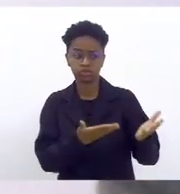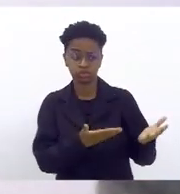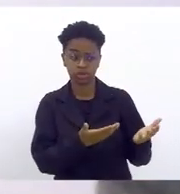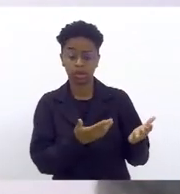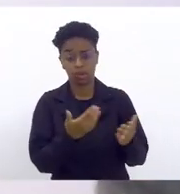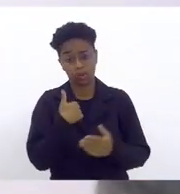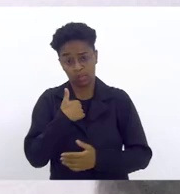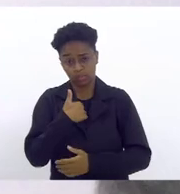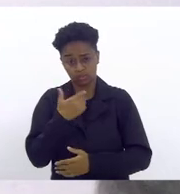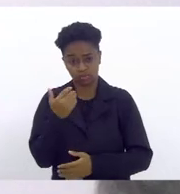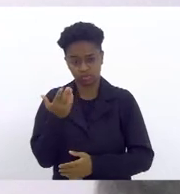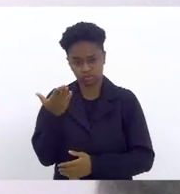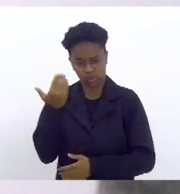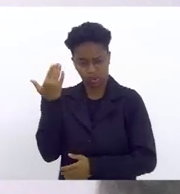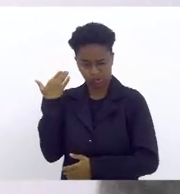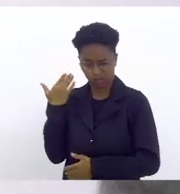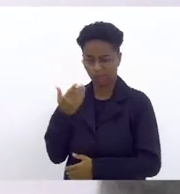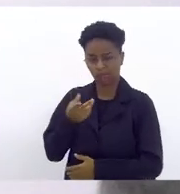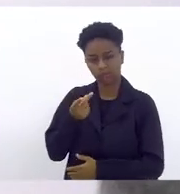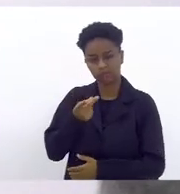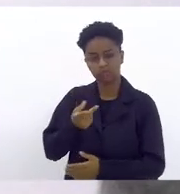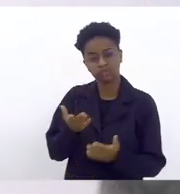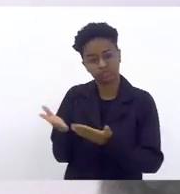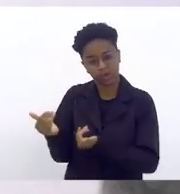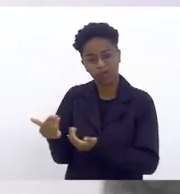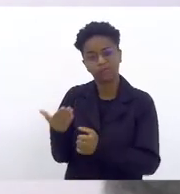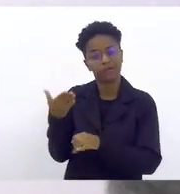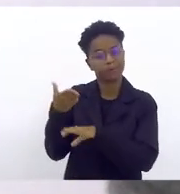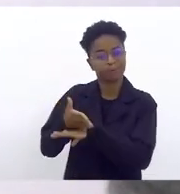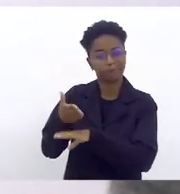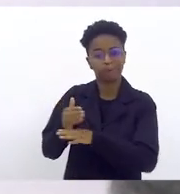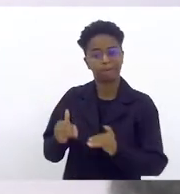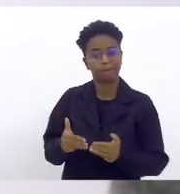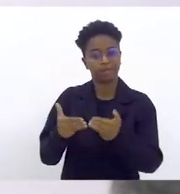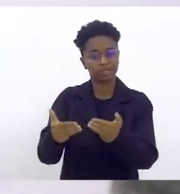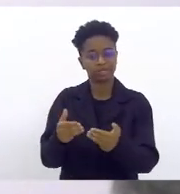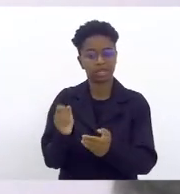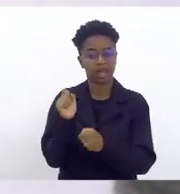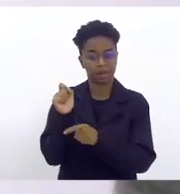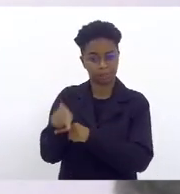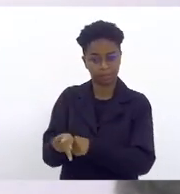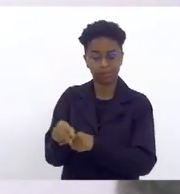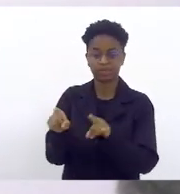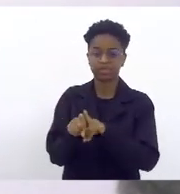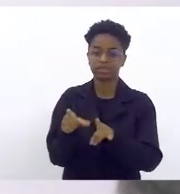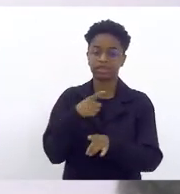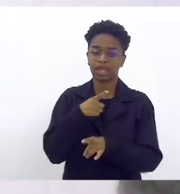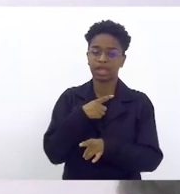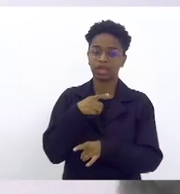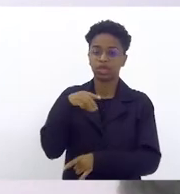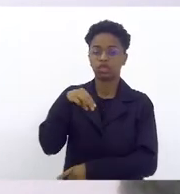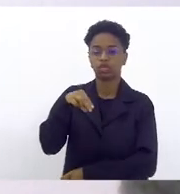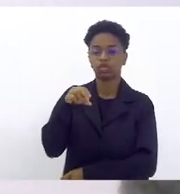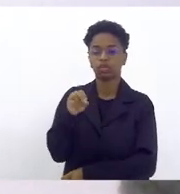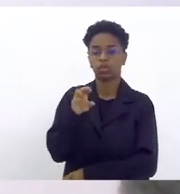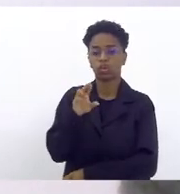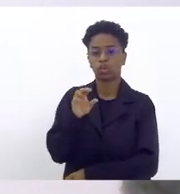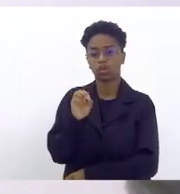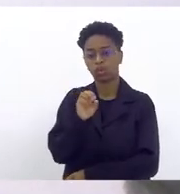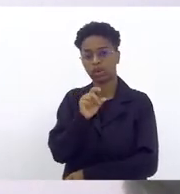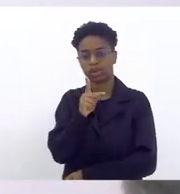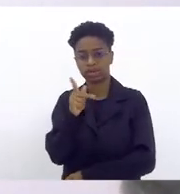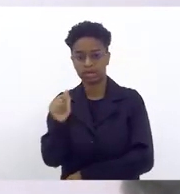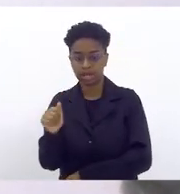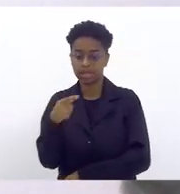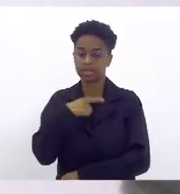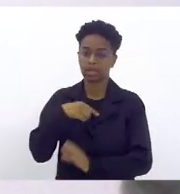da Previdência né tinha lá comércio depois a gente